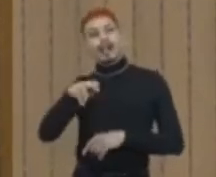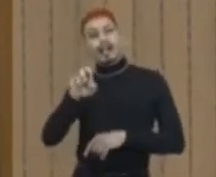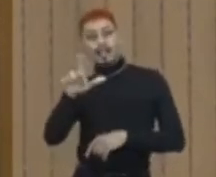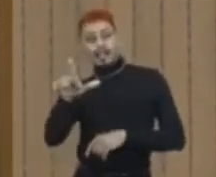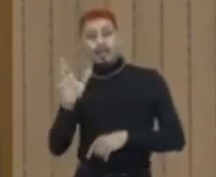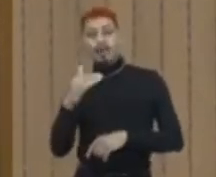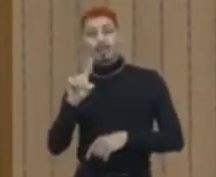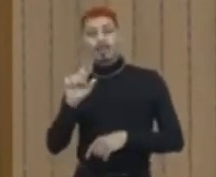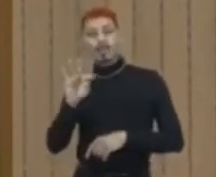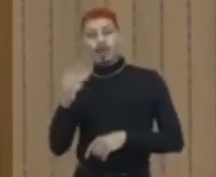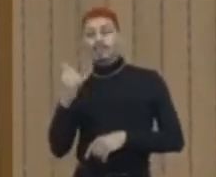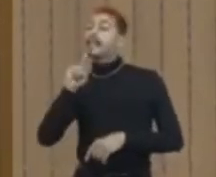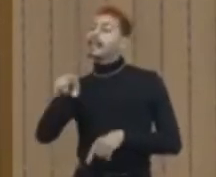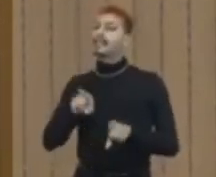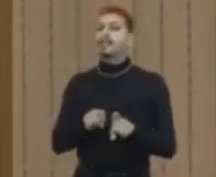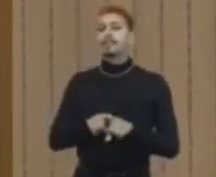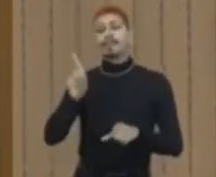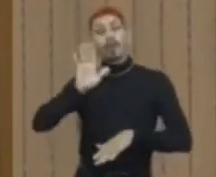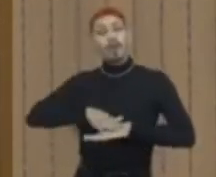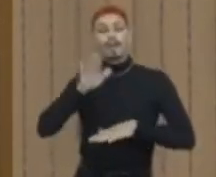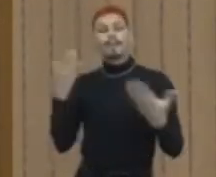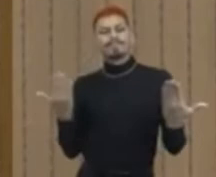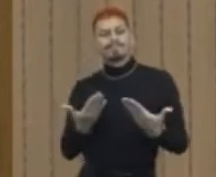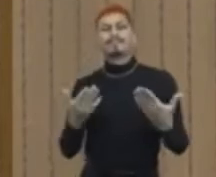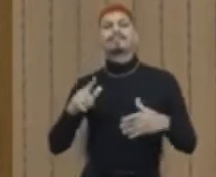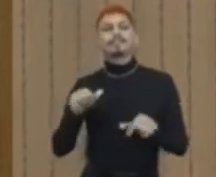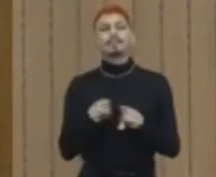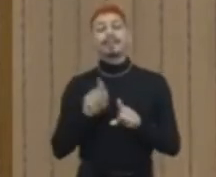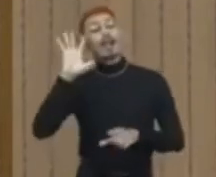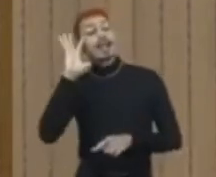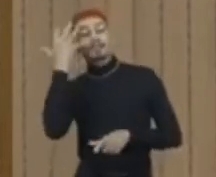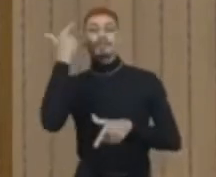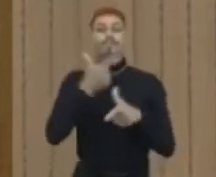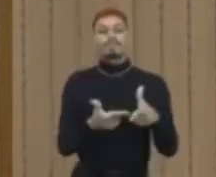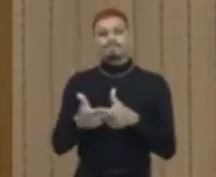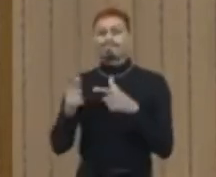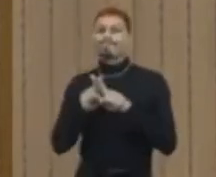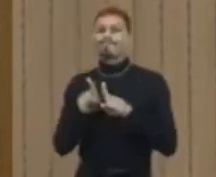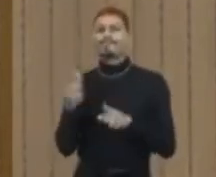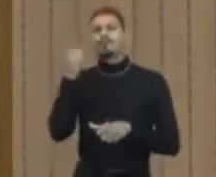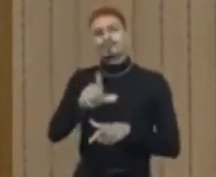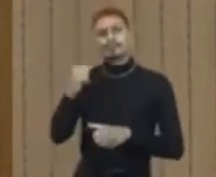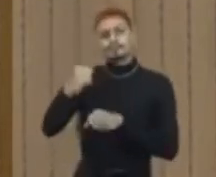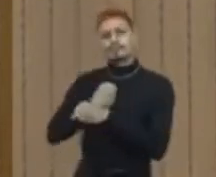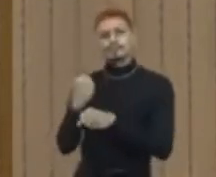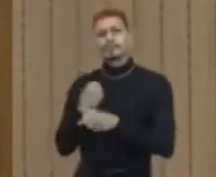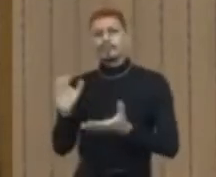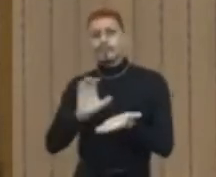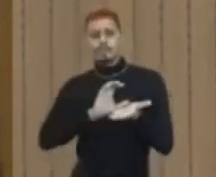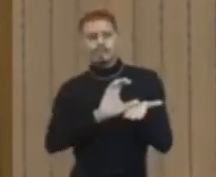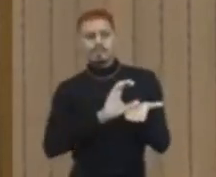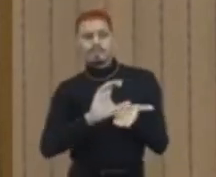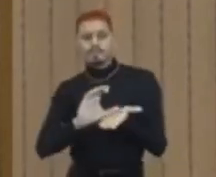fundamental para que naquele momento decisivo conseguisse resolver, conseguisse destravar ali e a gente conseguisse